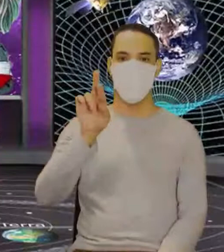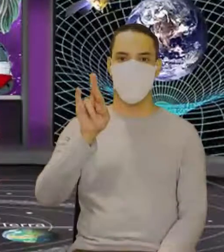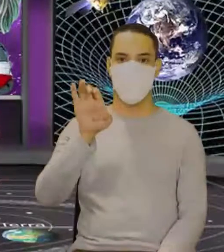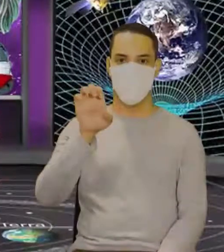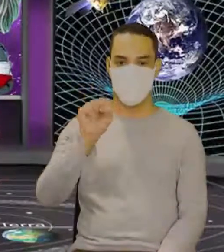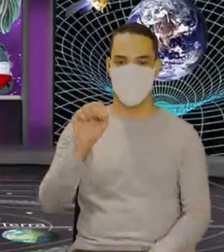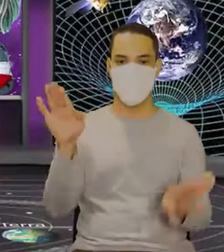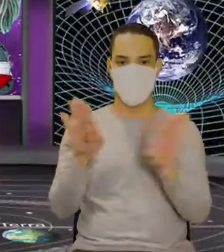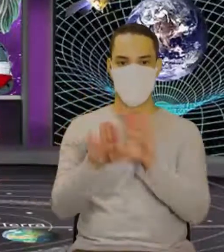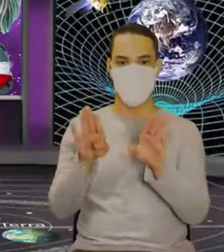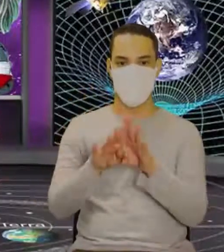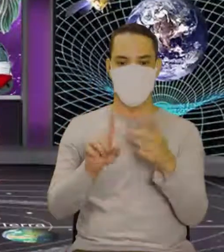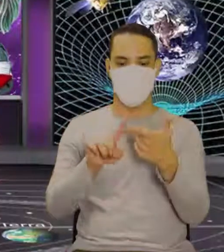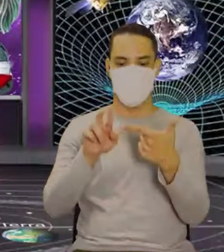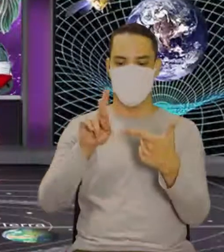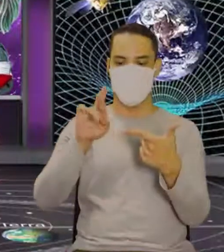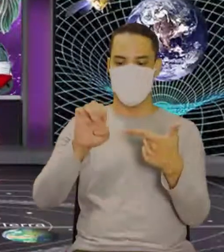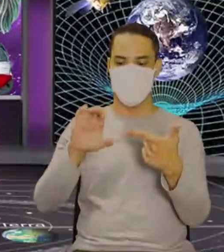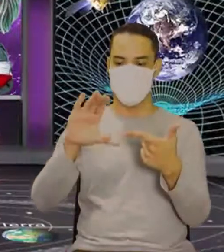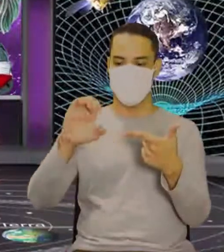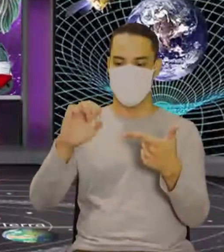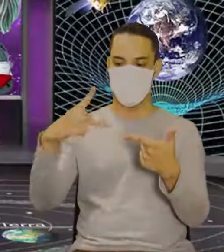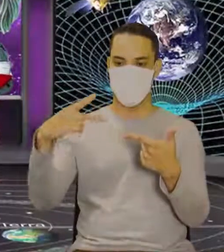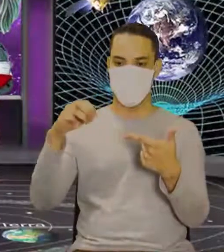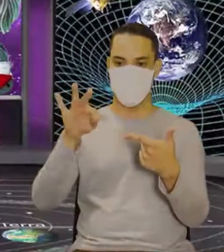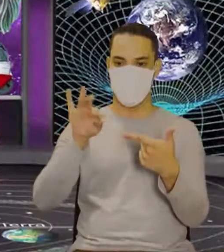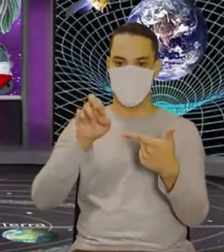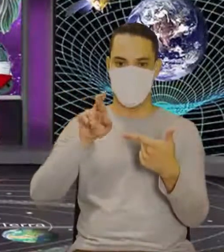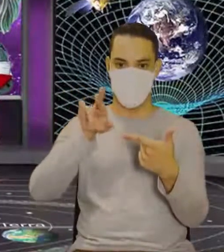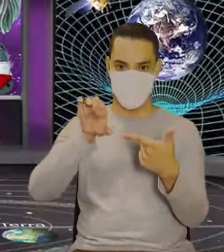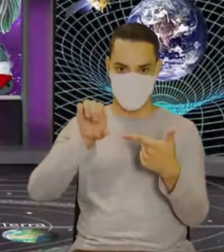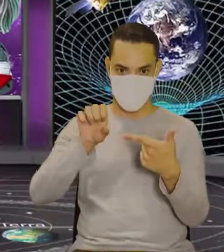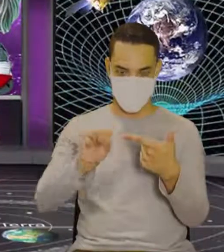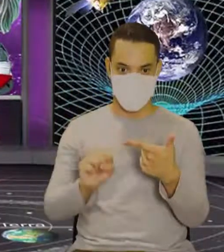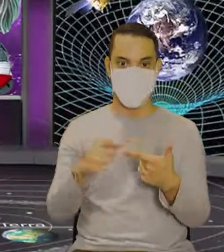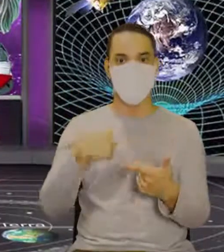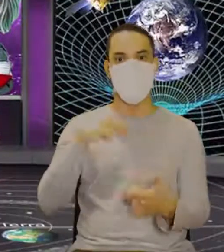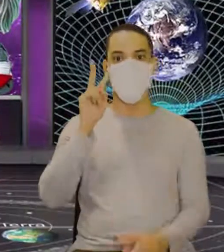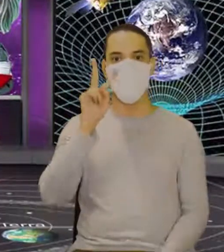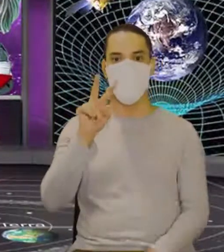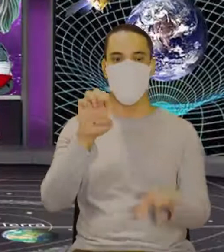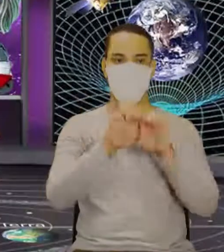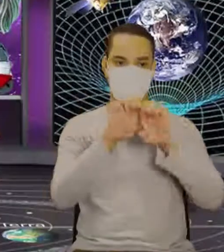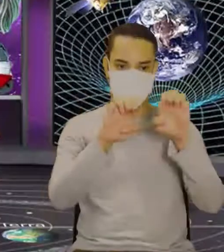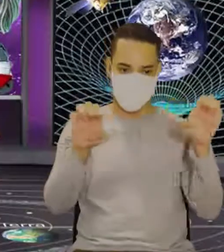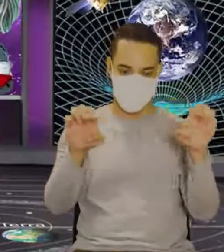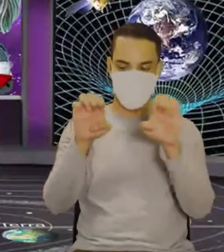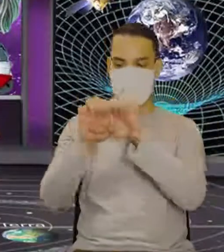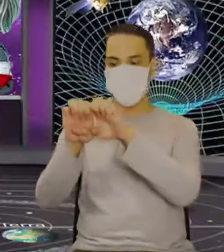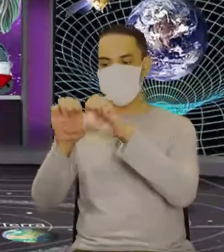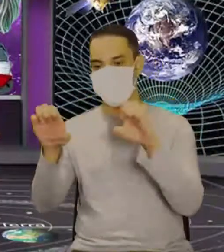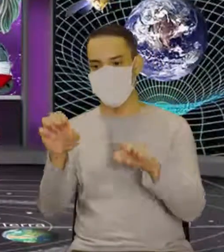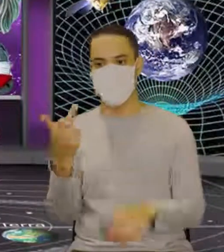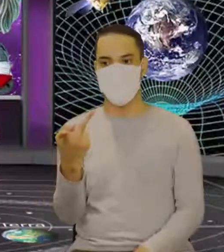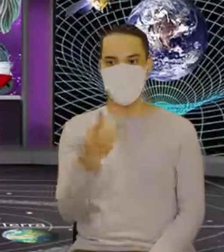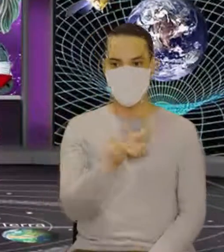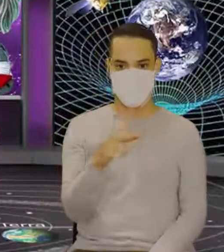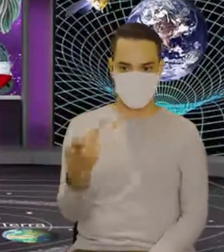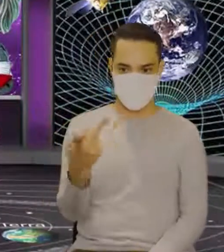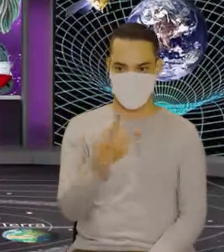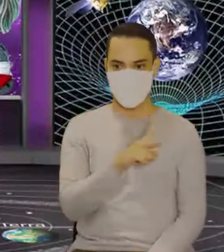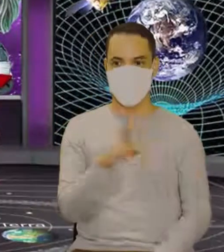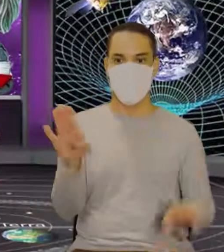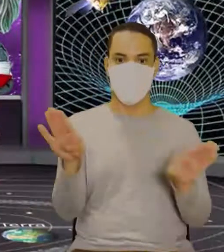de receptores, certo? Nós vimos lá a equação do gerador, a equação do receptor,